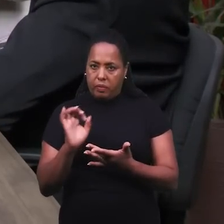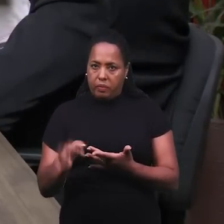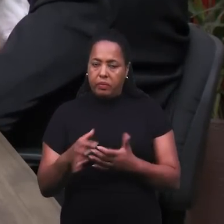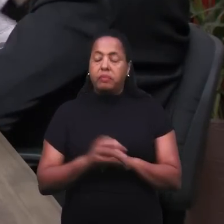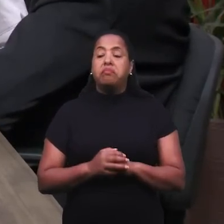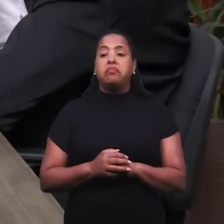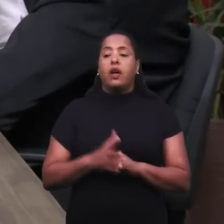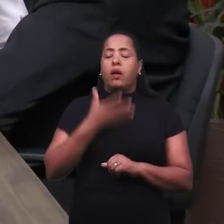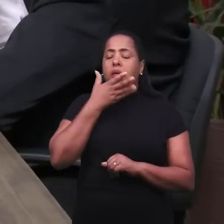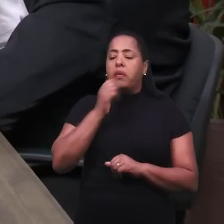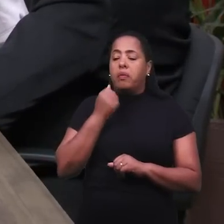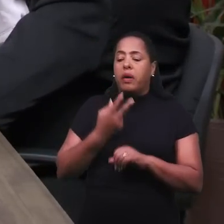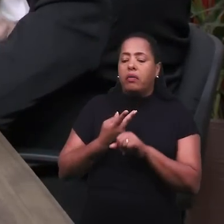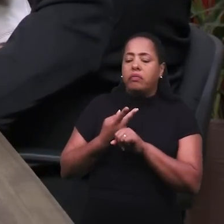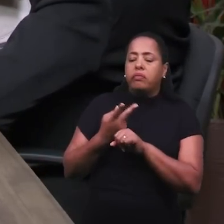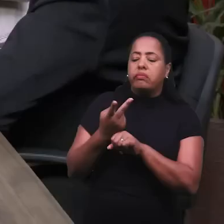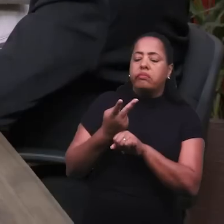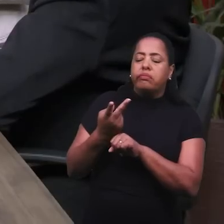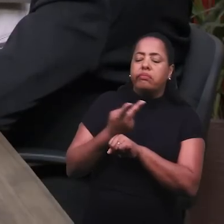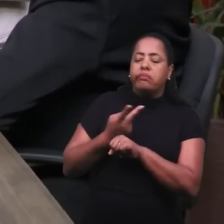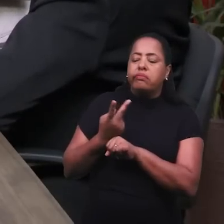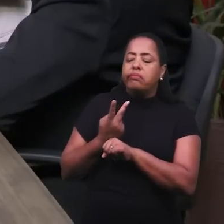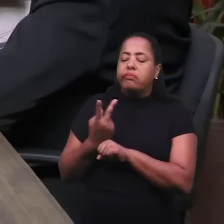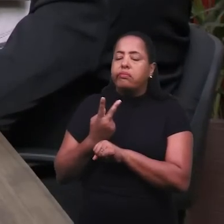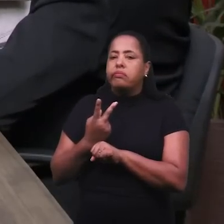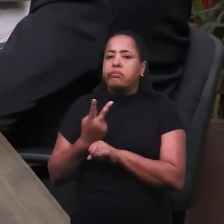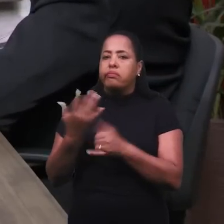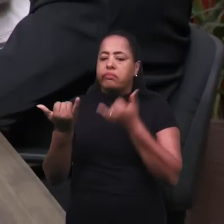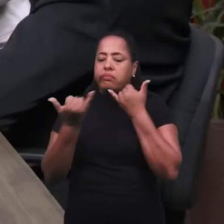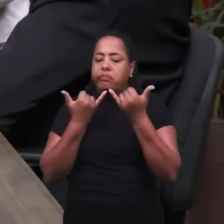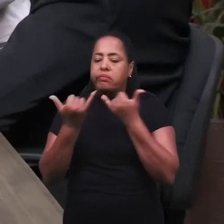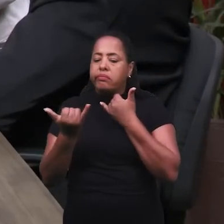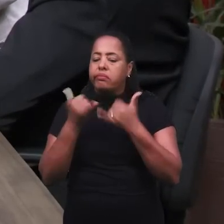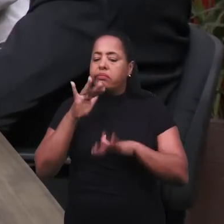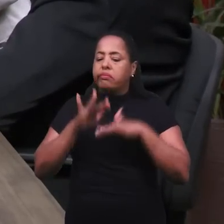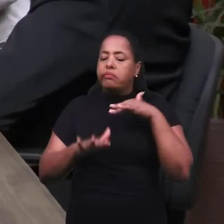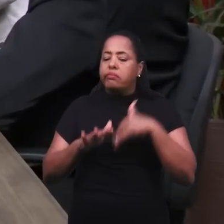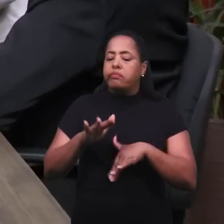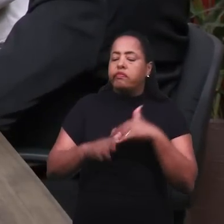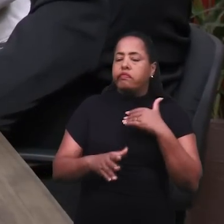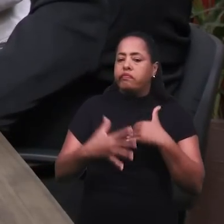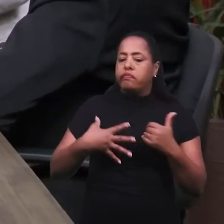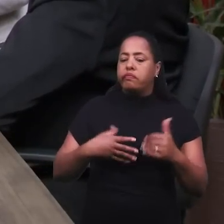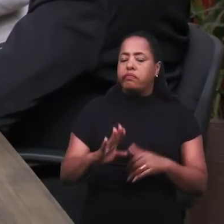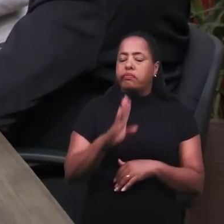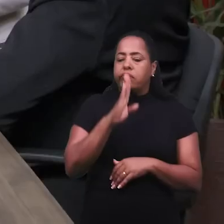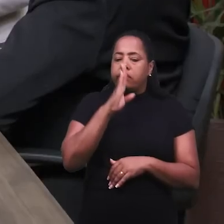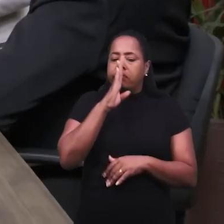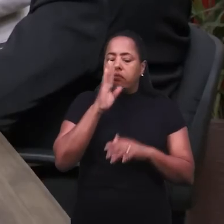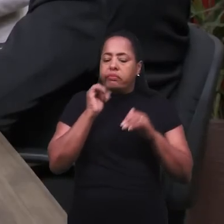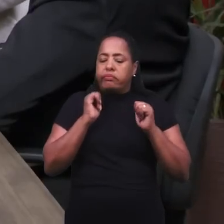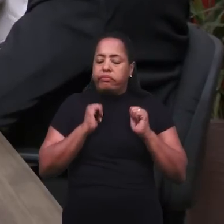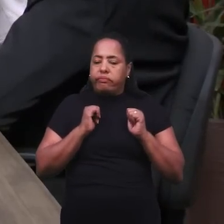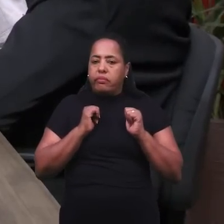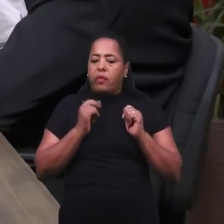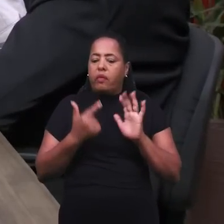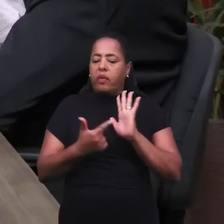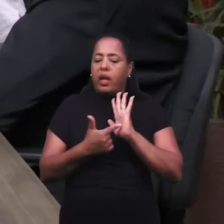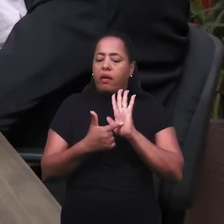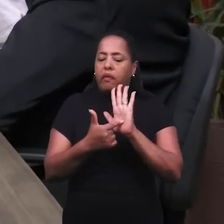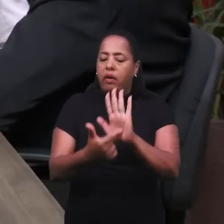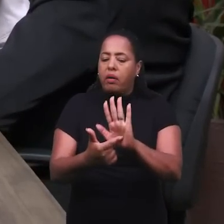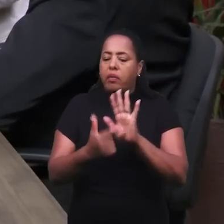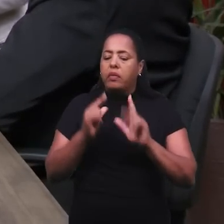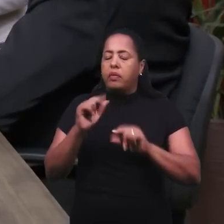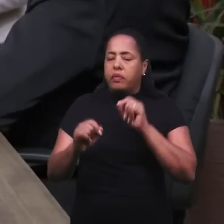vai em busca de uma informação que eventualmente Sim. o filho Exatamente. Não entrega gratuitamente. Sim. Ele vai mostrar Exatamente. Ao filho